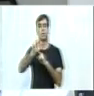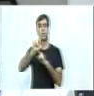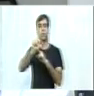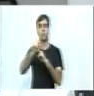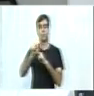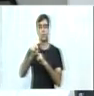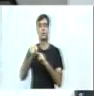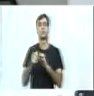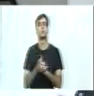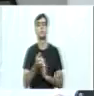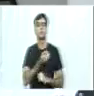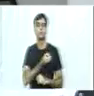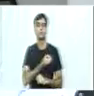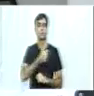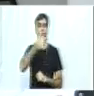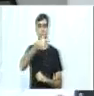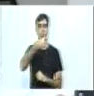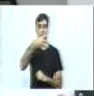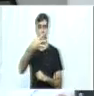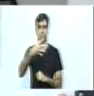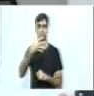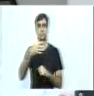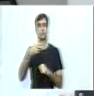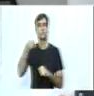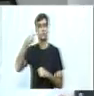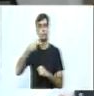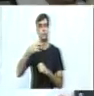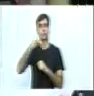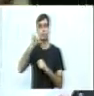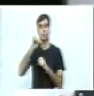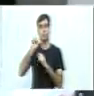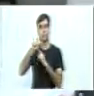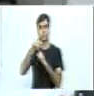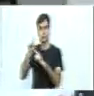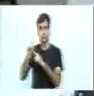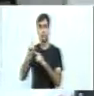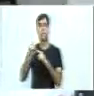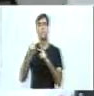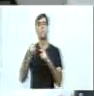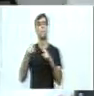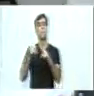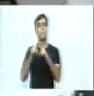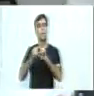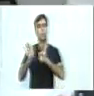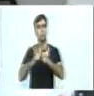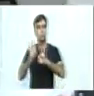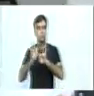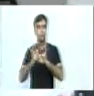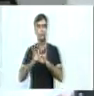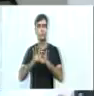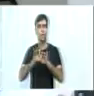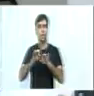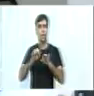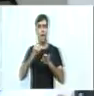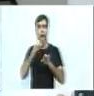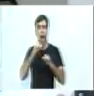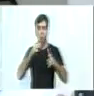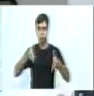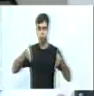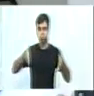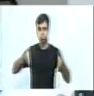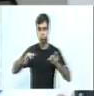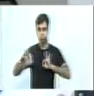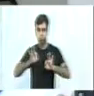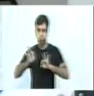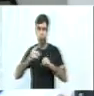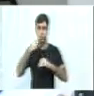Indicação 234 do vereador João Josino, que promova a reforma das caixas de captação de água na Rua Maria